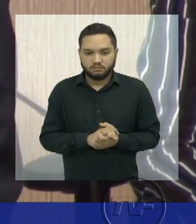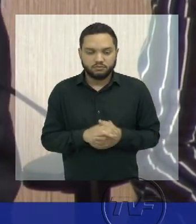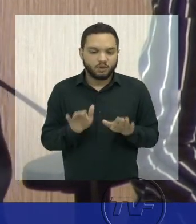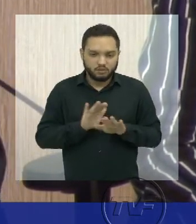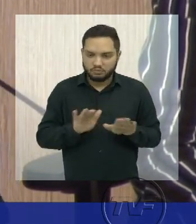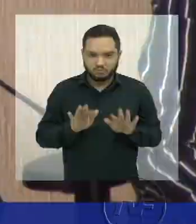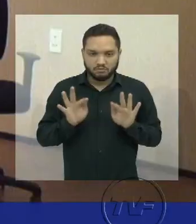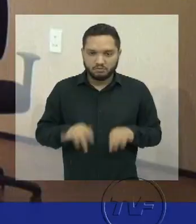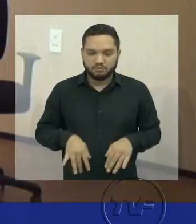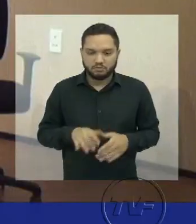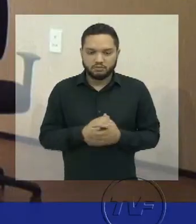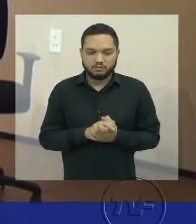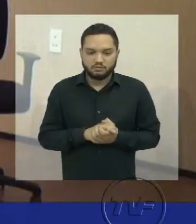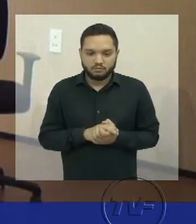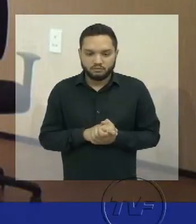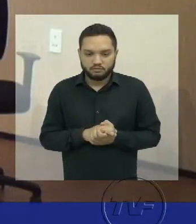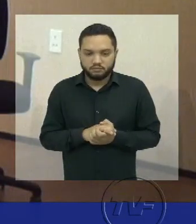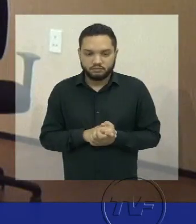É isso.